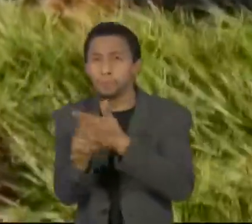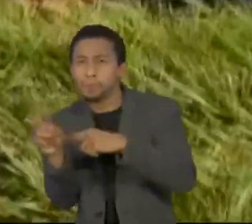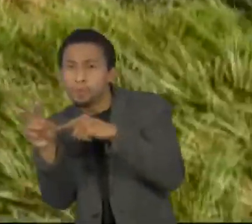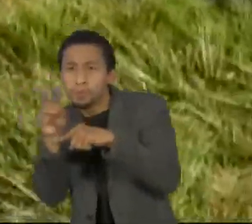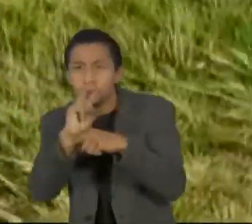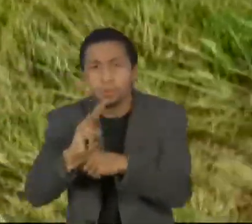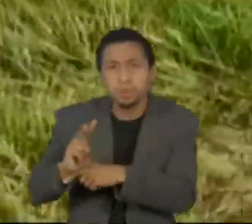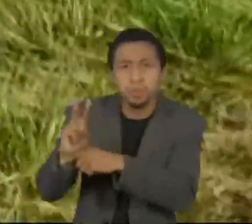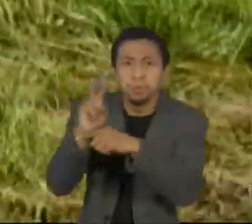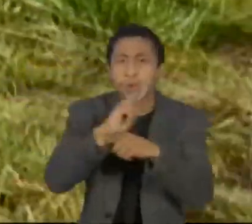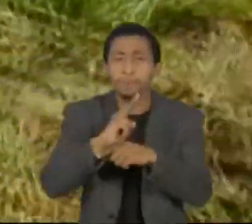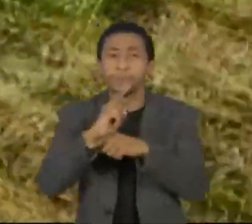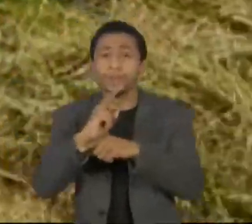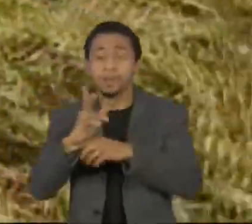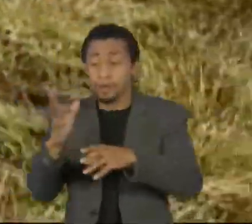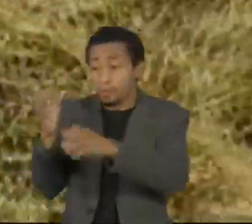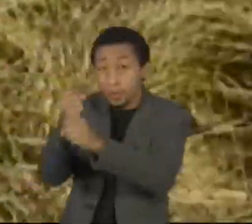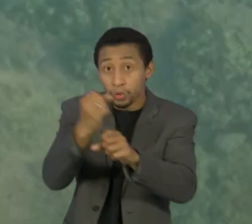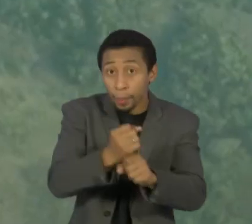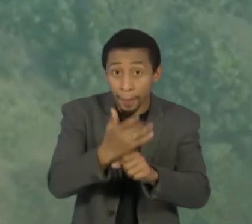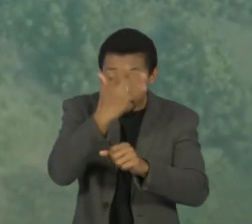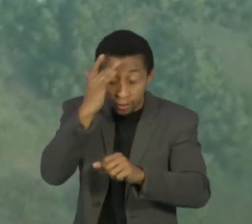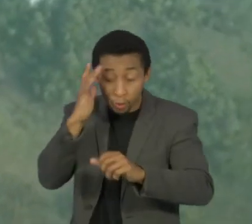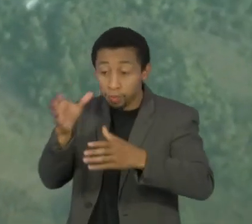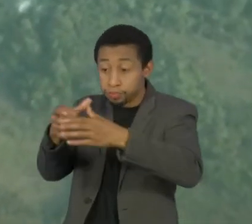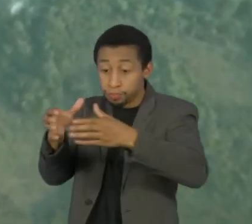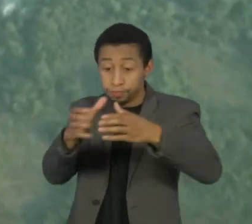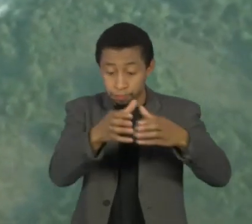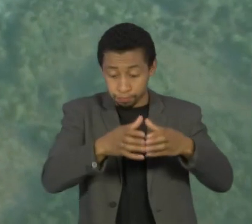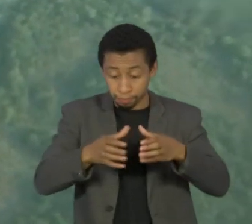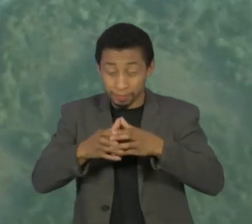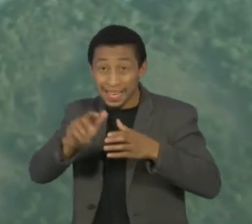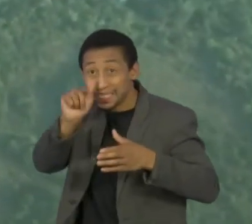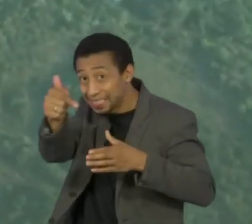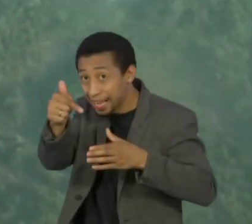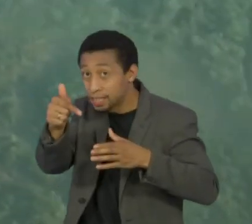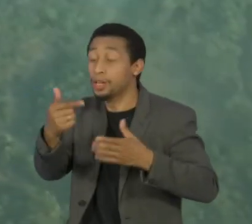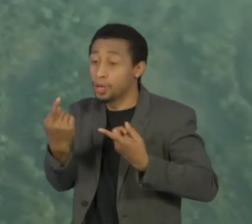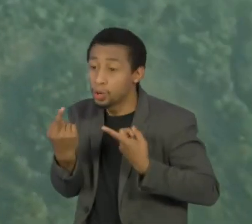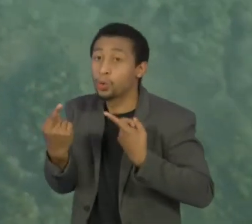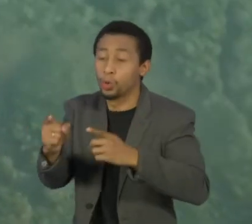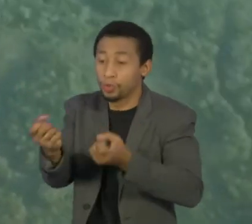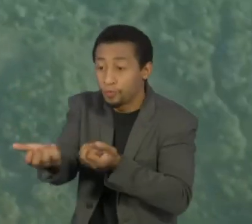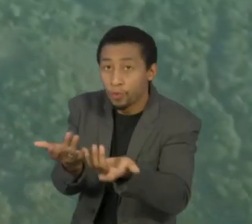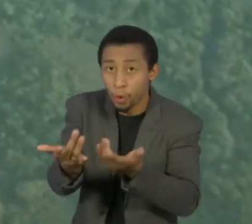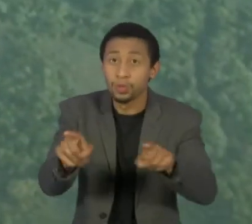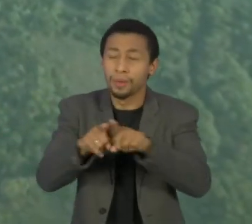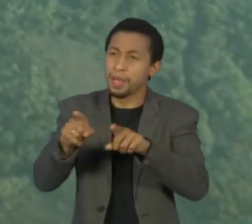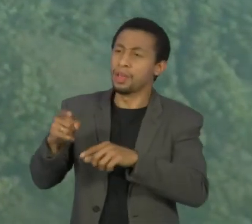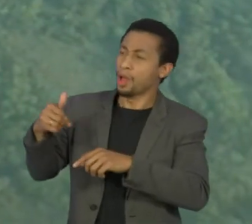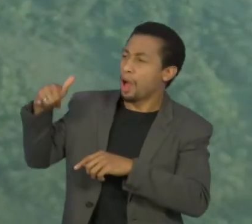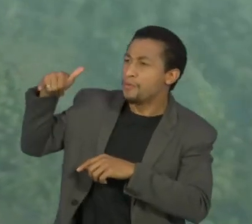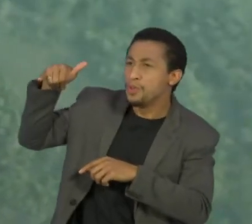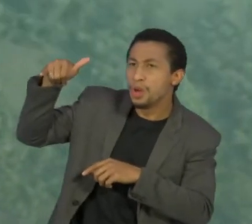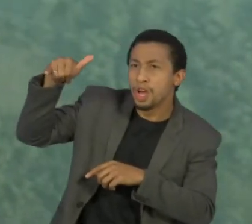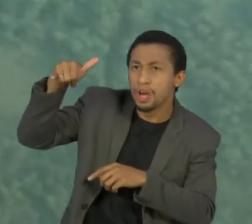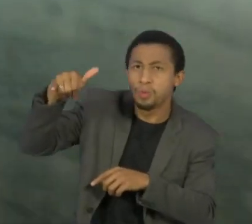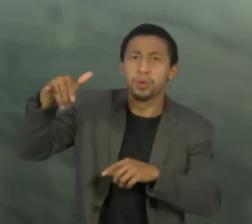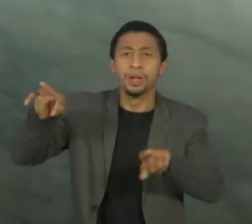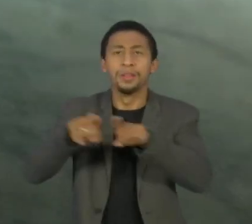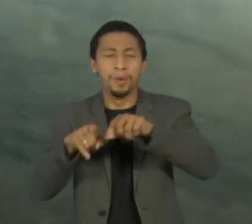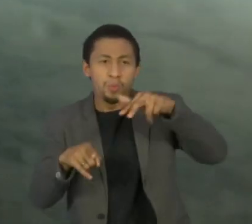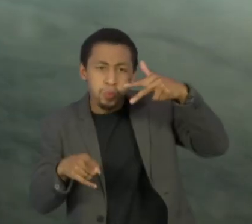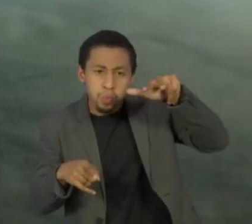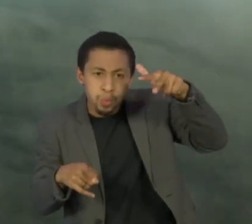7 equipes dos bombeiros que já estão em campo. 3 helicópteros das forças armadas e 1 avião também vão dar suporte às